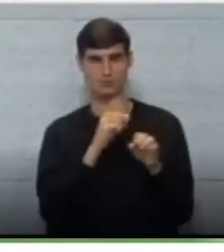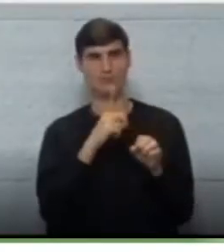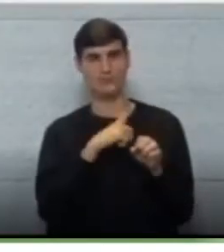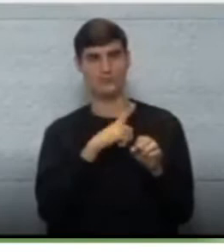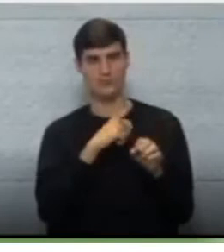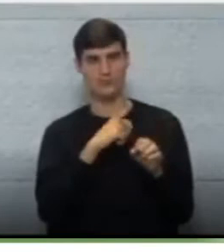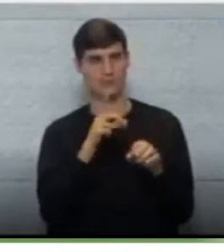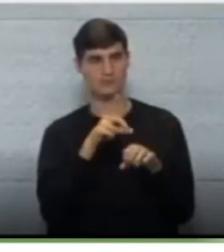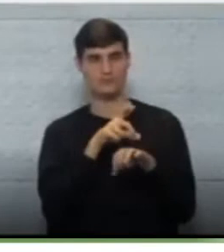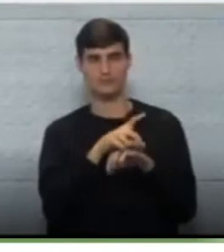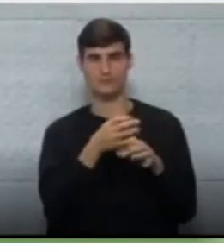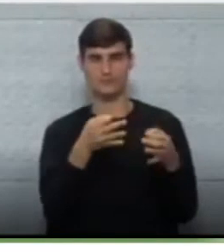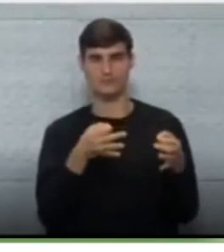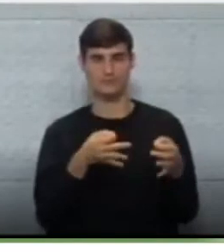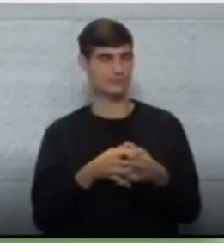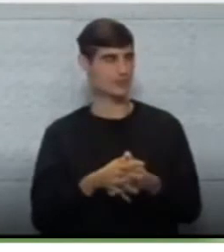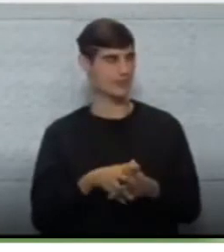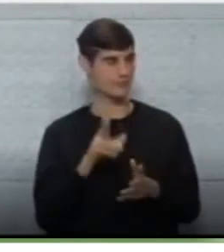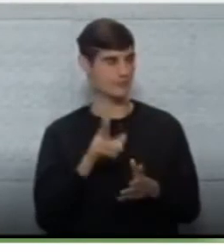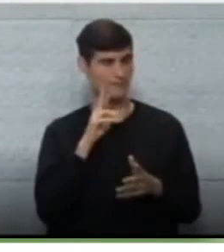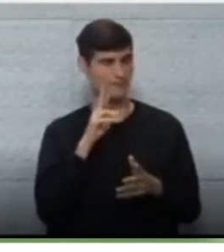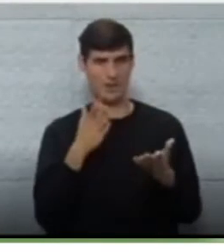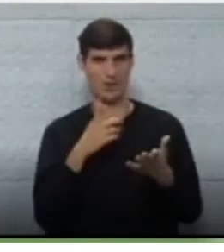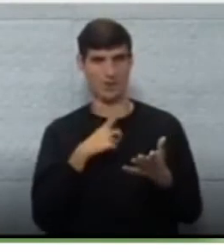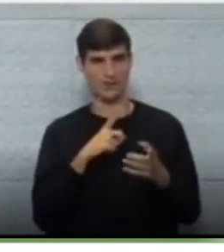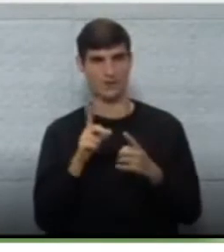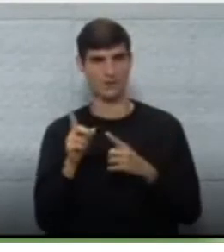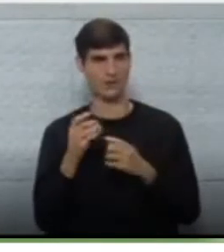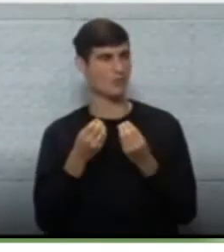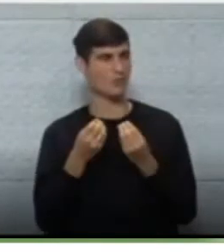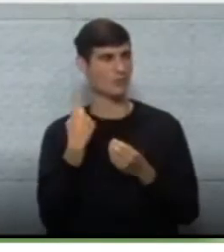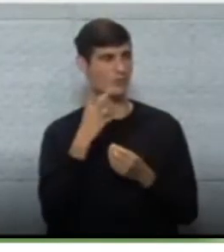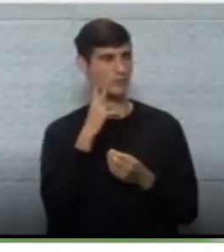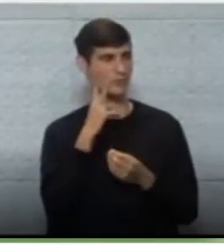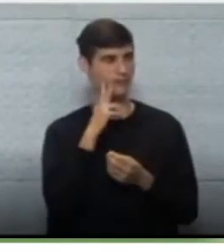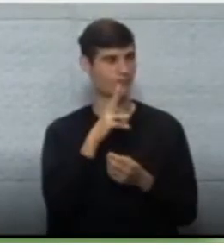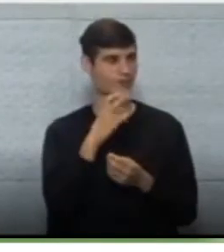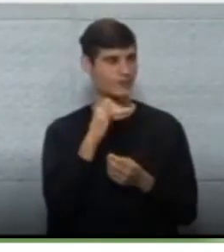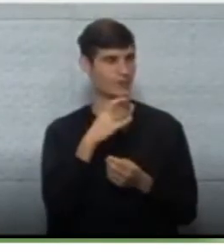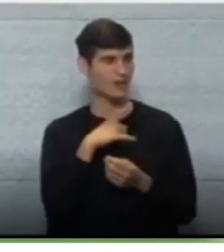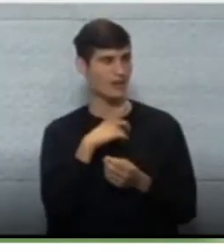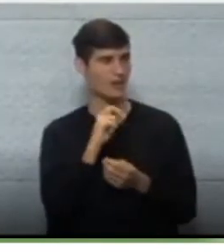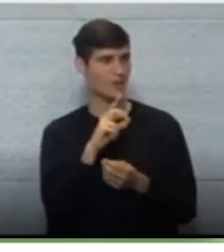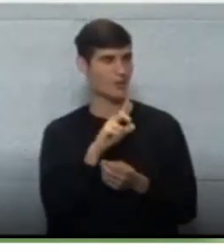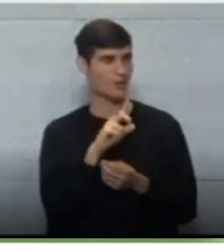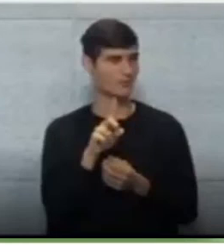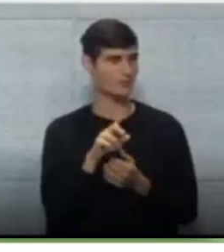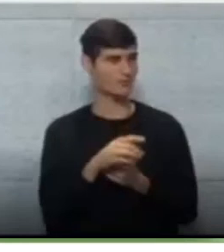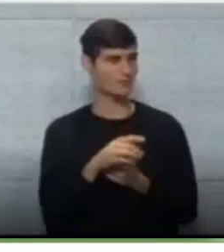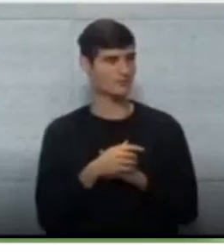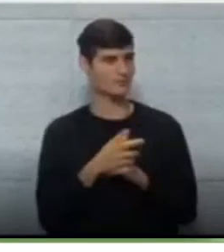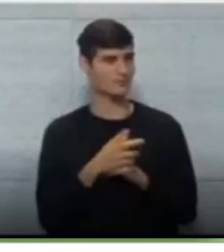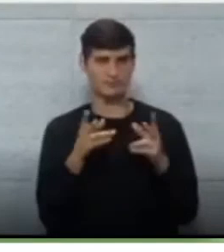para a gente ver. Então, na coagulação, como é que a gente consegue identificar isso? Então, os